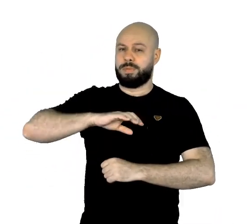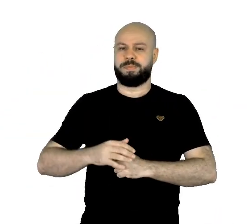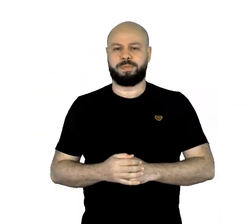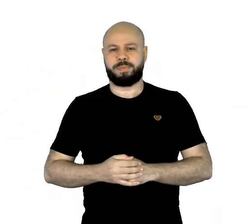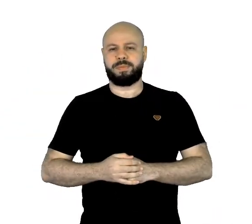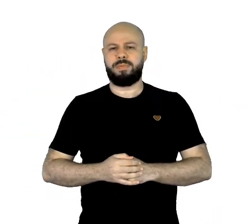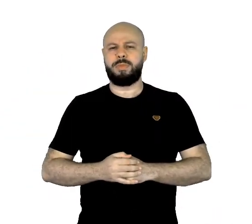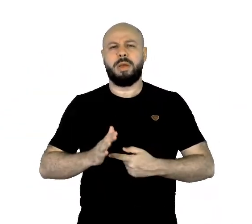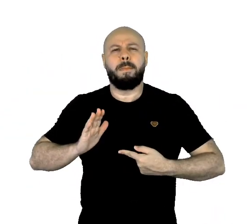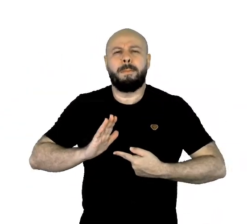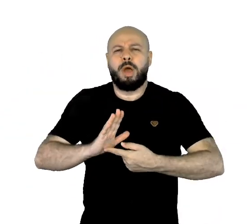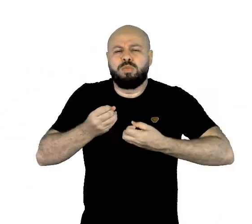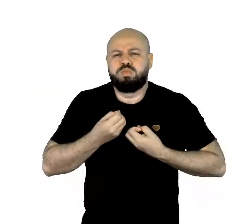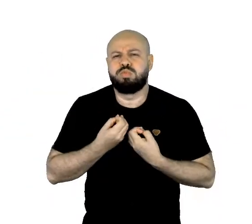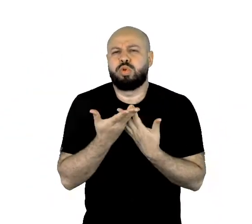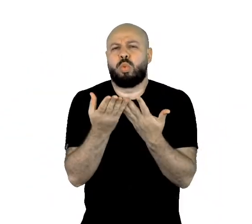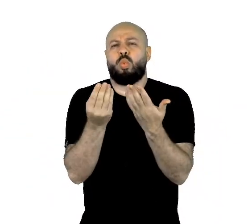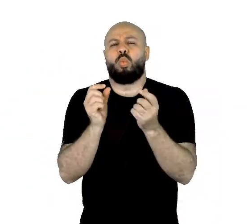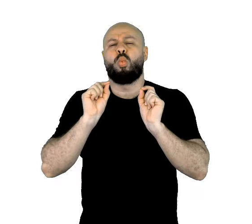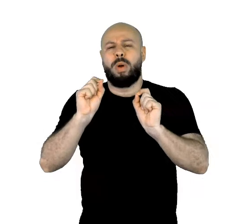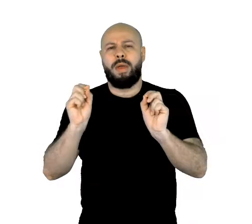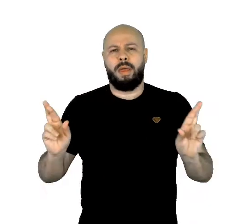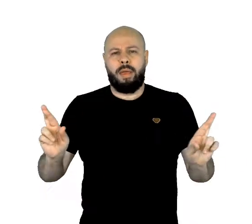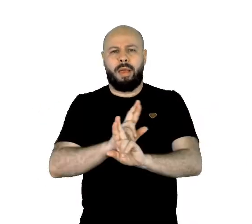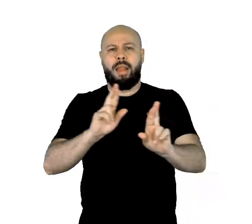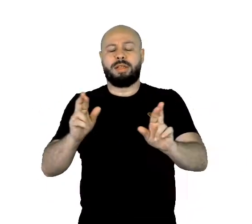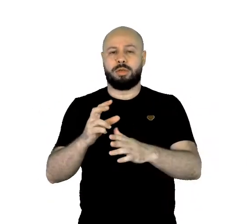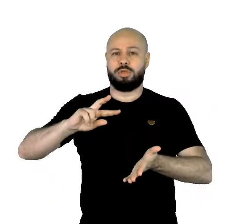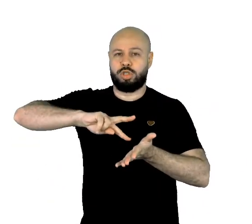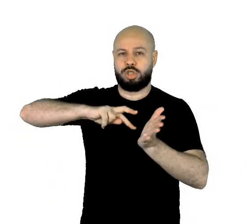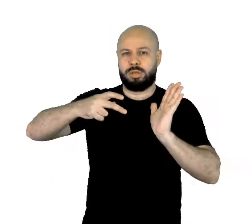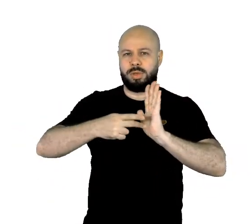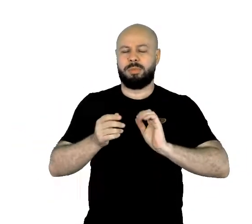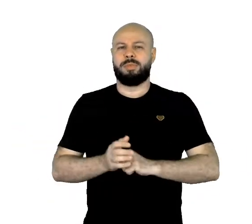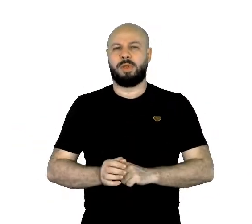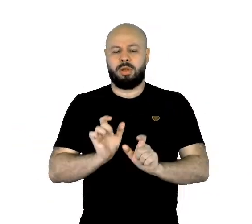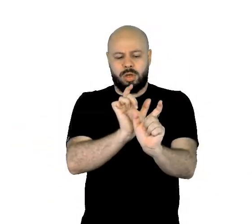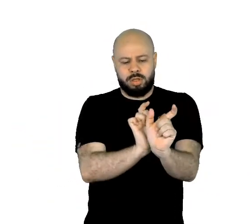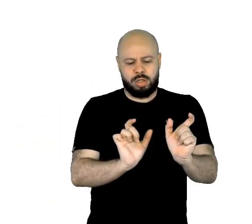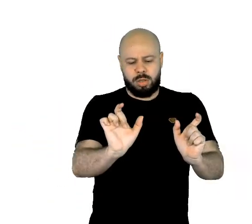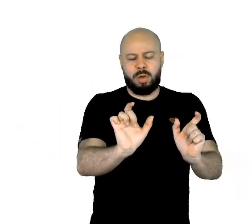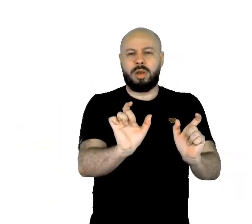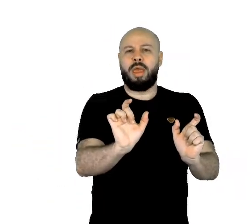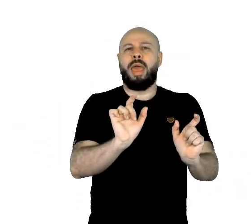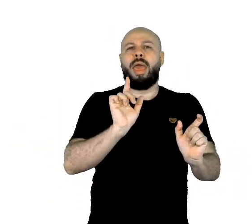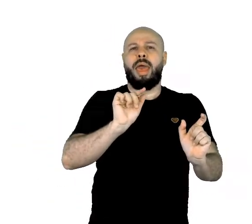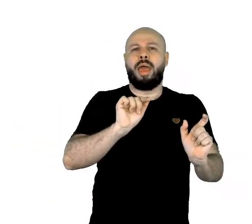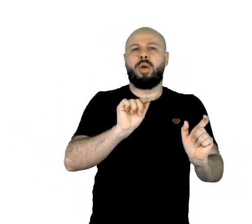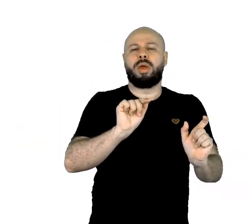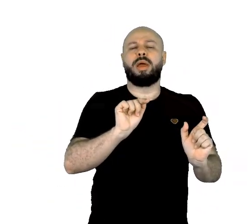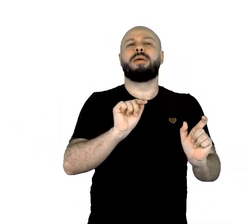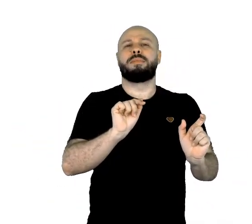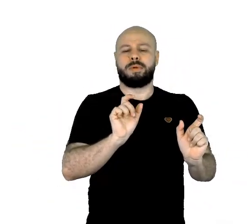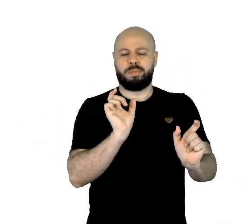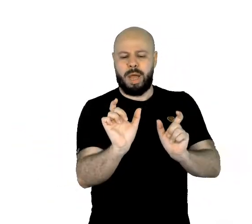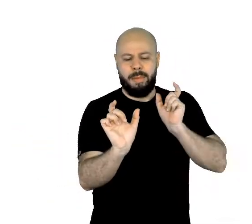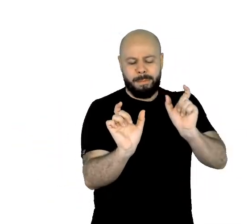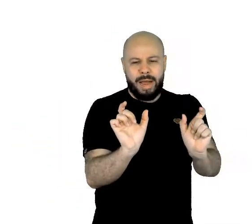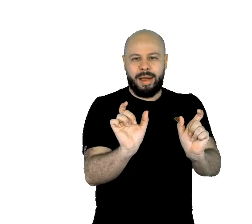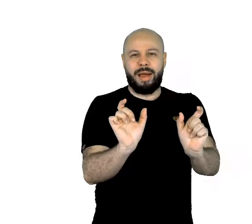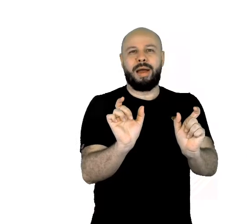Eles expressam a relação com os significados. Os sinônimos correspondem aos termos